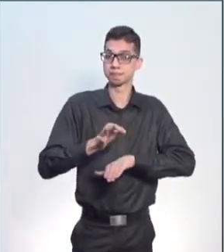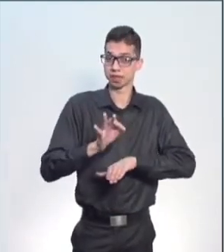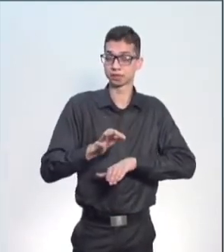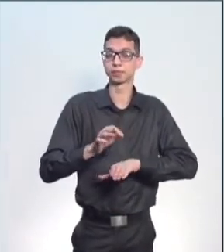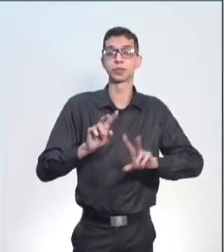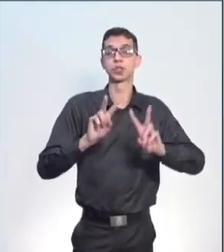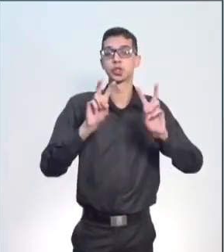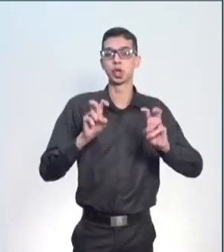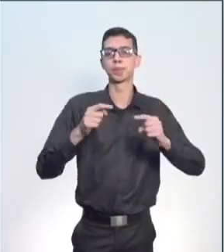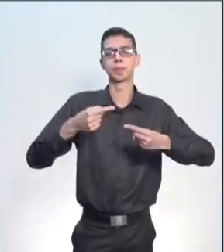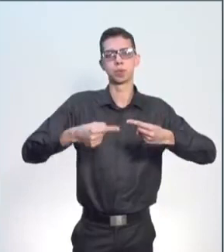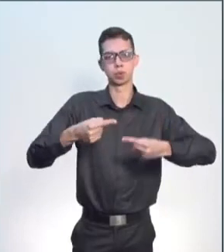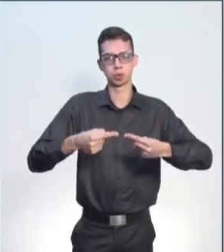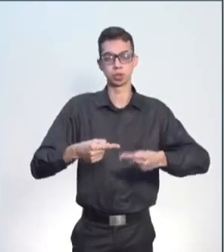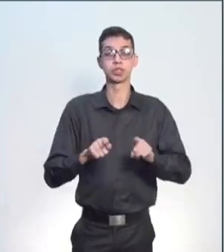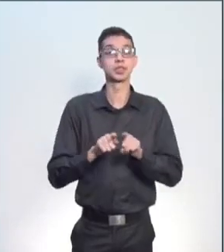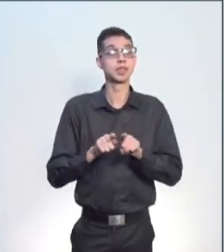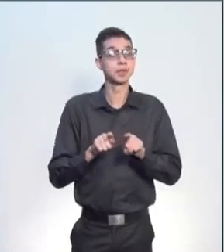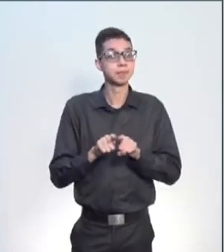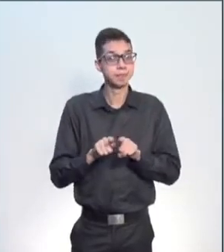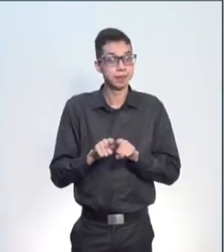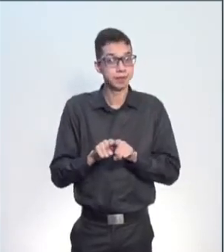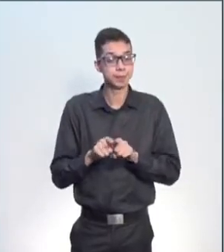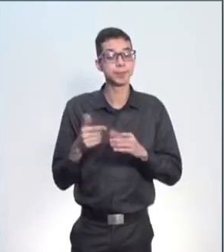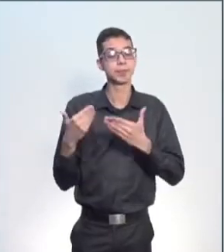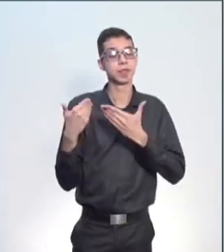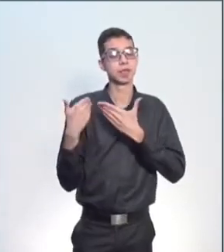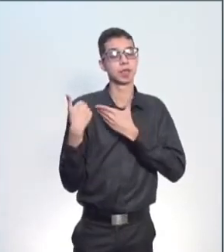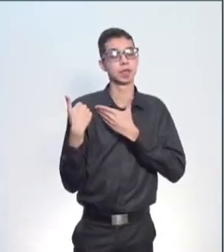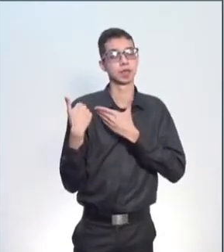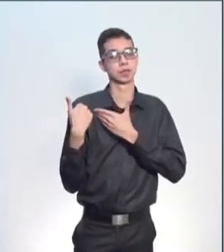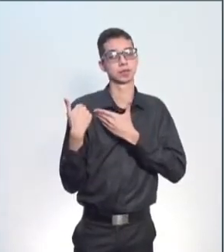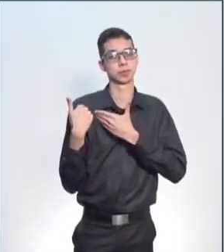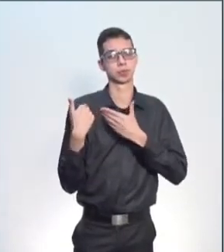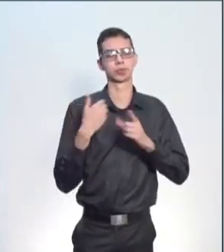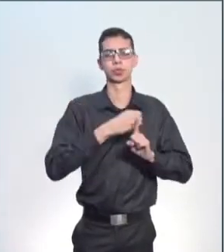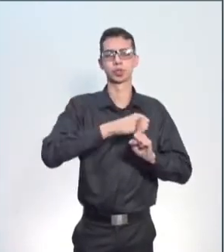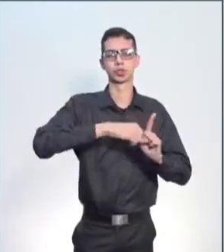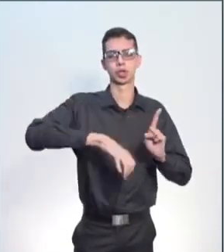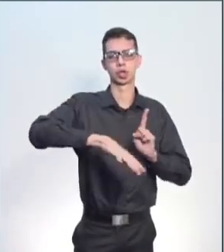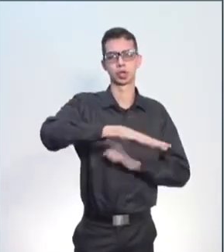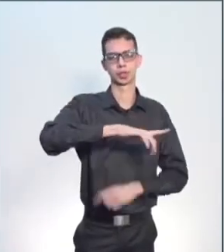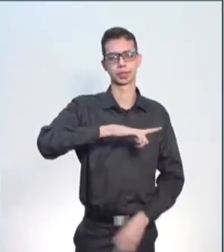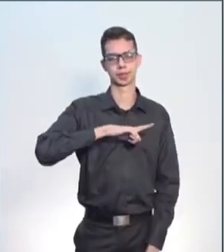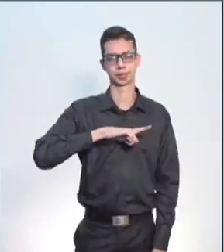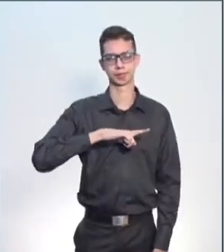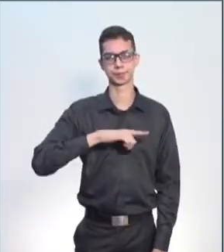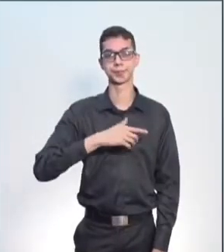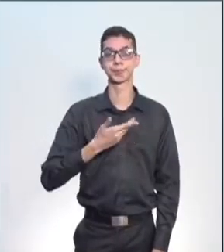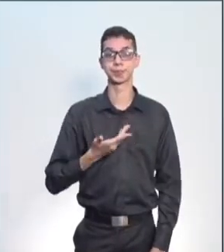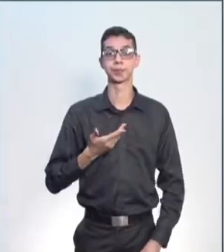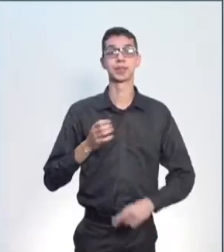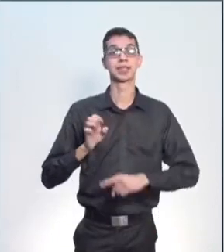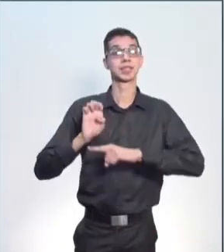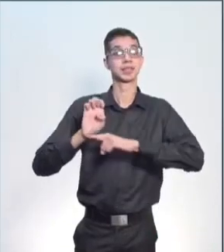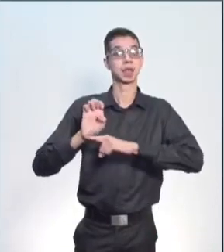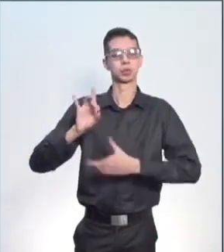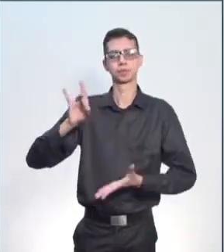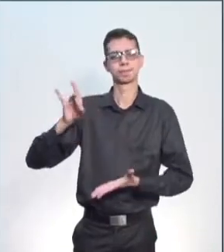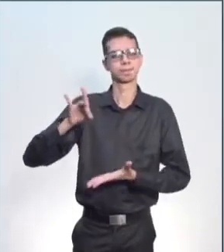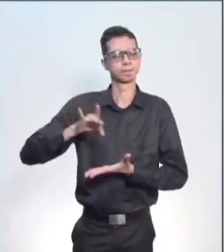políticas e exercitem a responsabilidade social. O Estado, com legitimidade